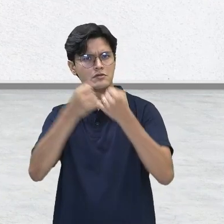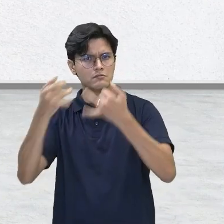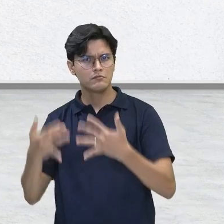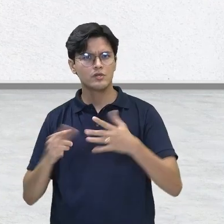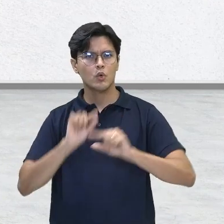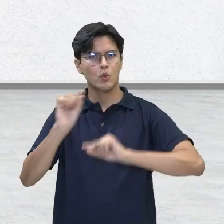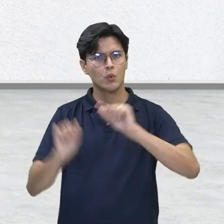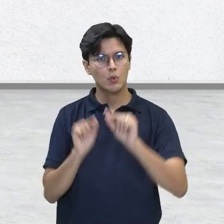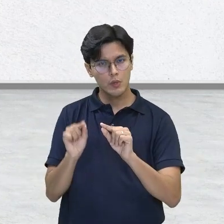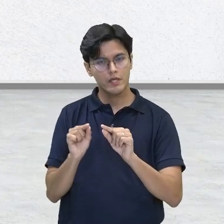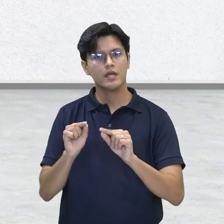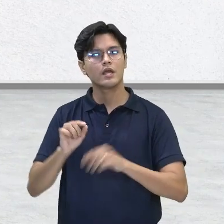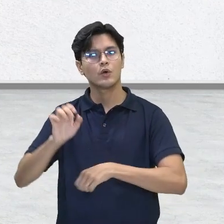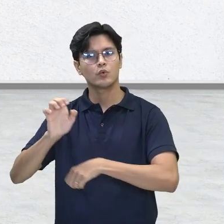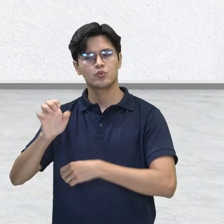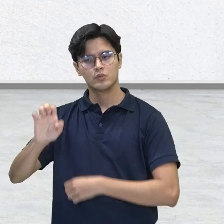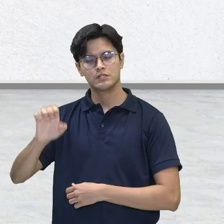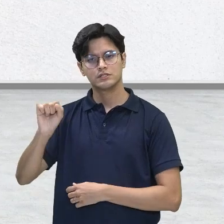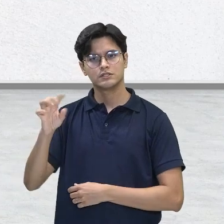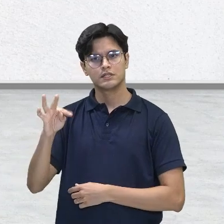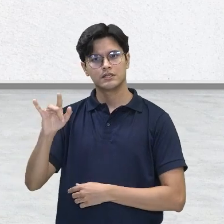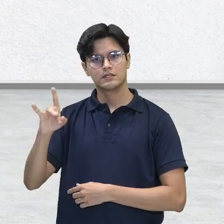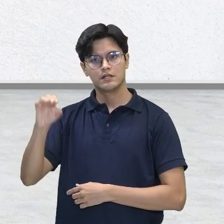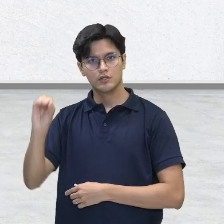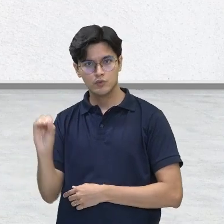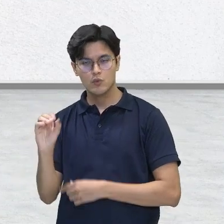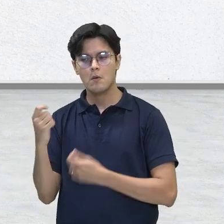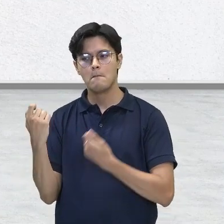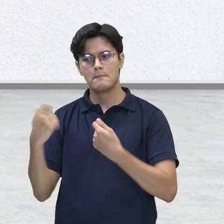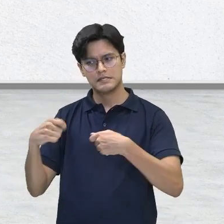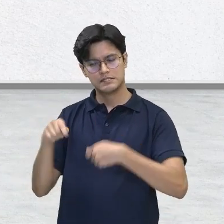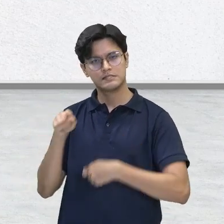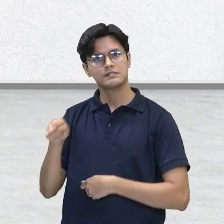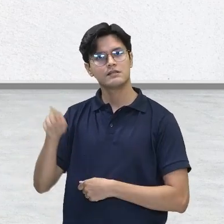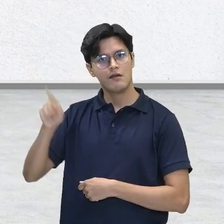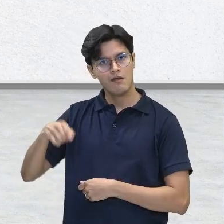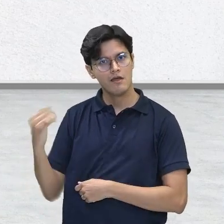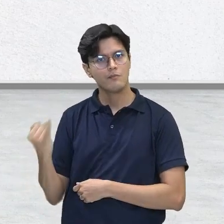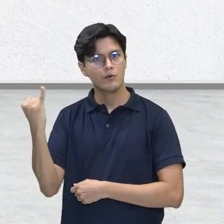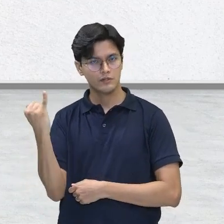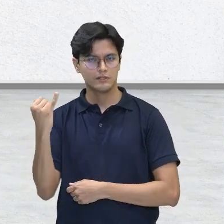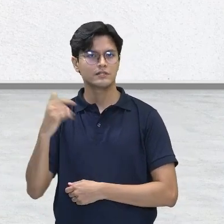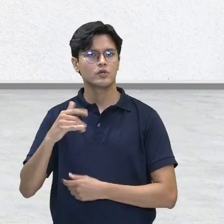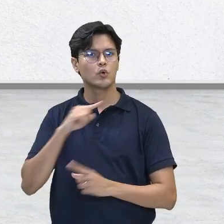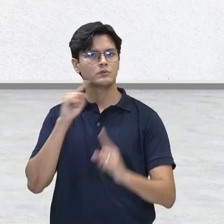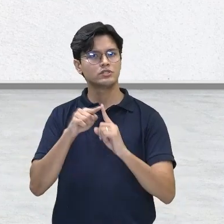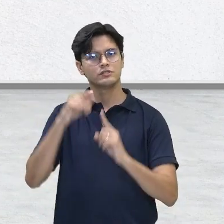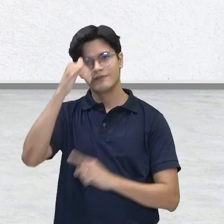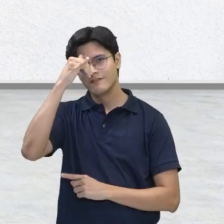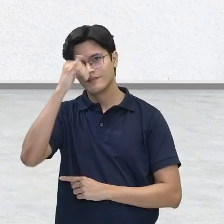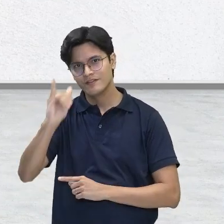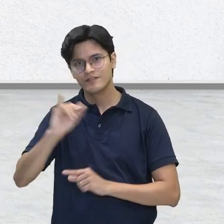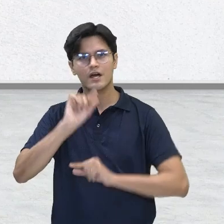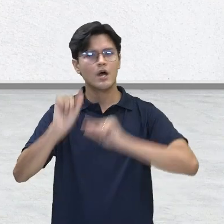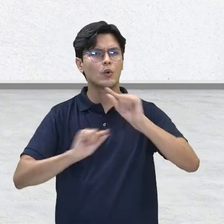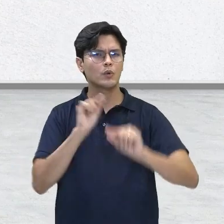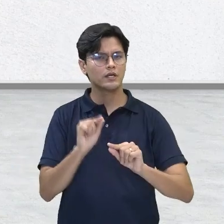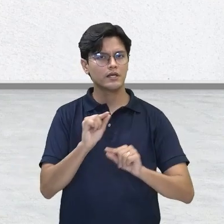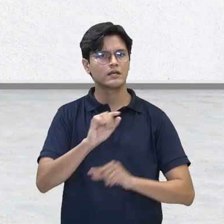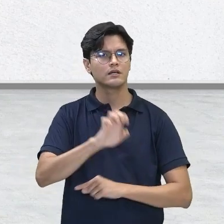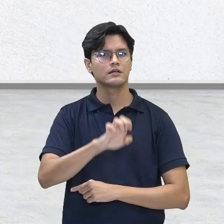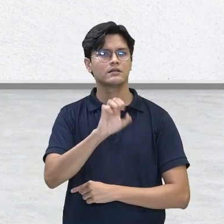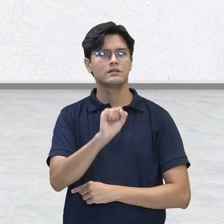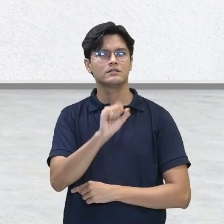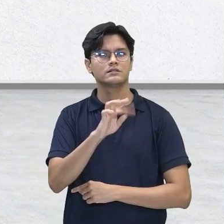para evitar o estado de natureza. O que é o estado de natureza? Segundo ele, esse estado aí, as pessoas